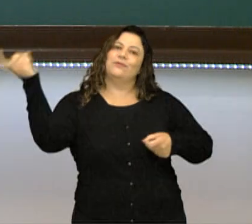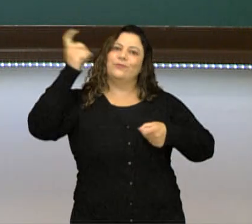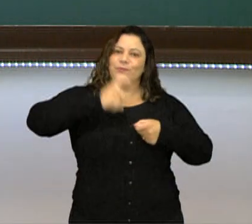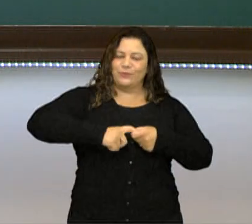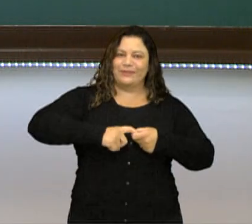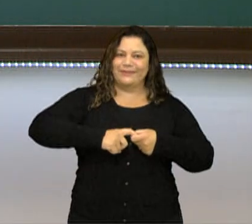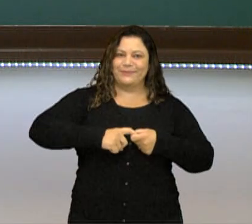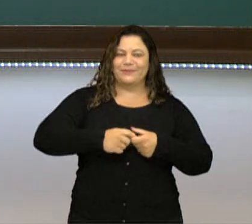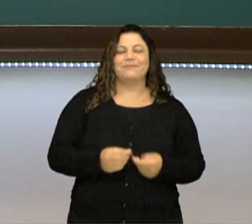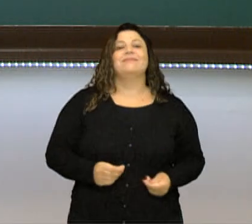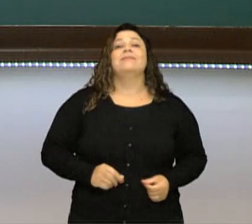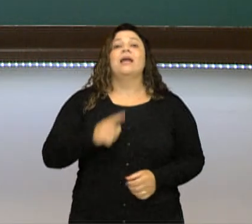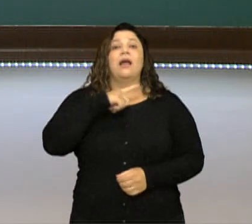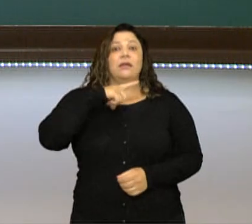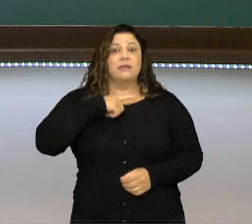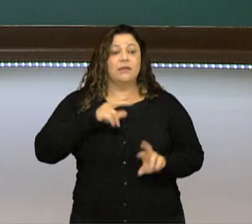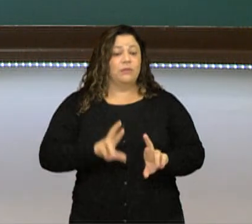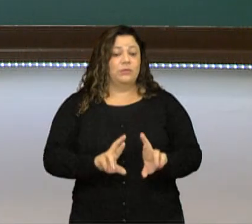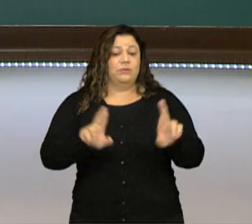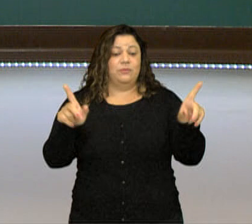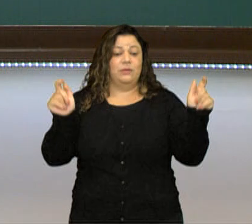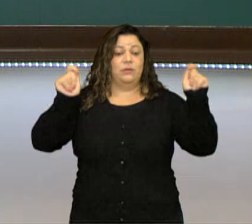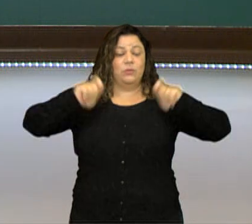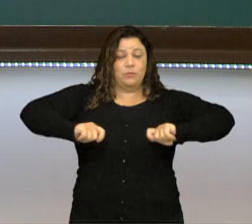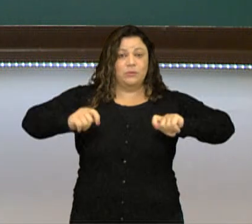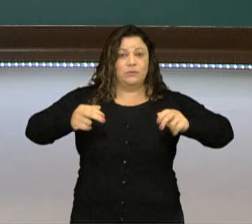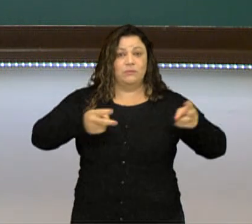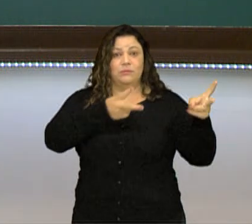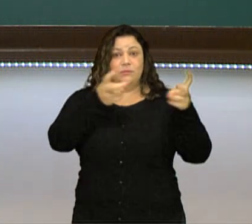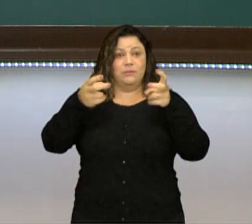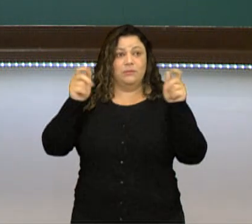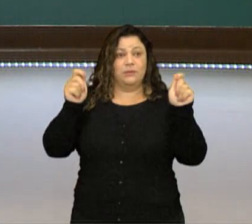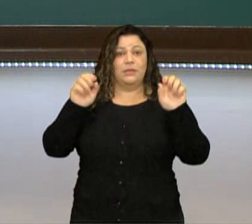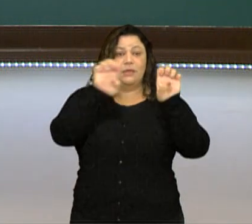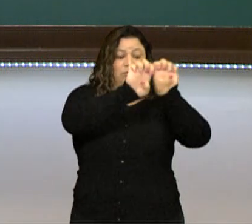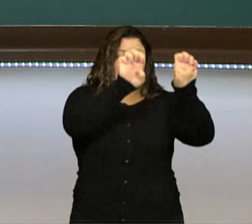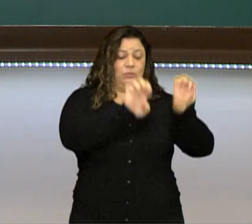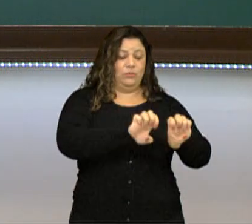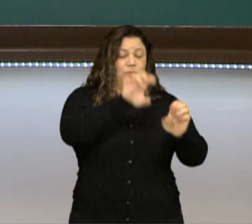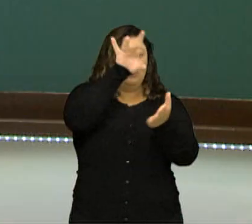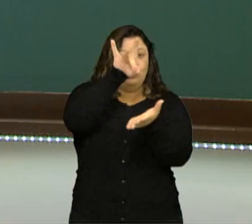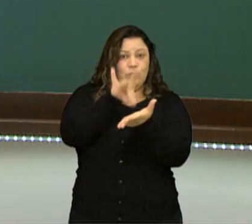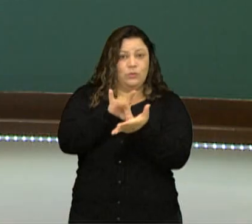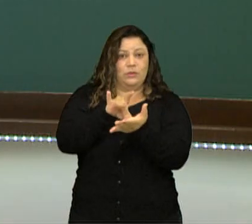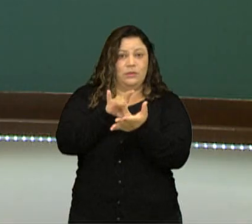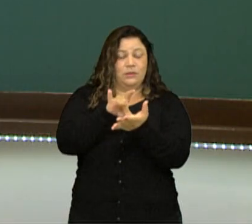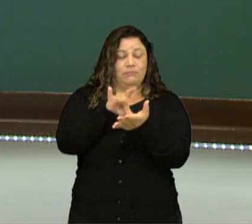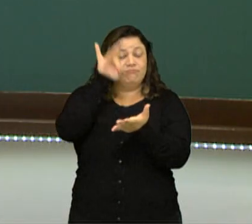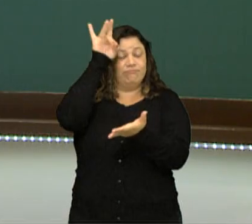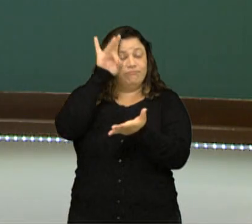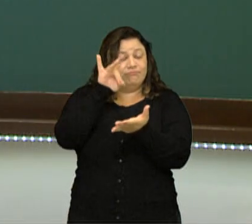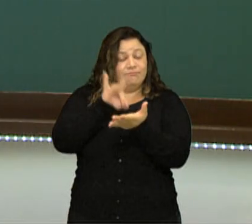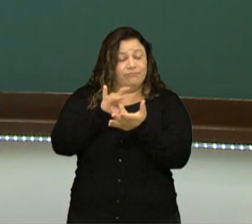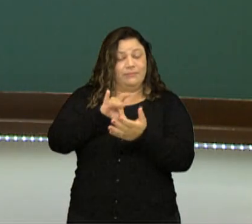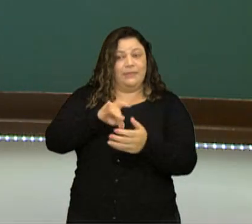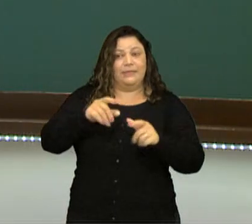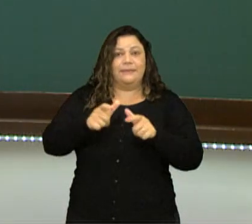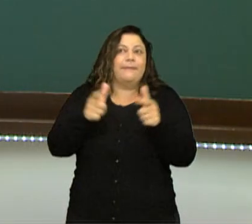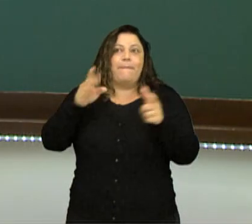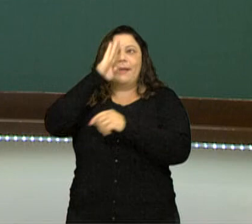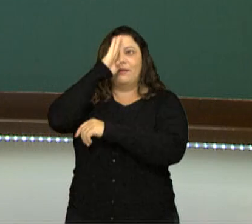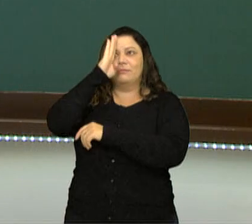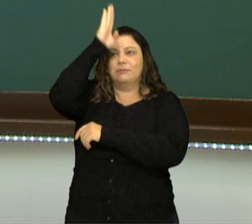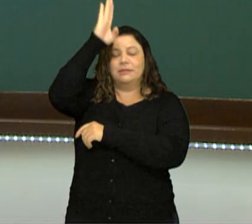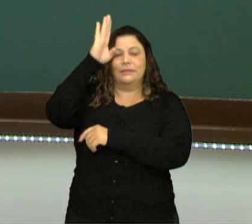Voltamos, temos uma diferença, olha a possibilidade. A estruturação original garante maior destaque para cada uma